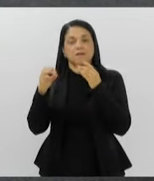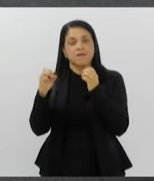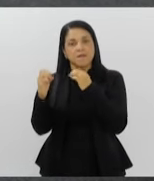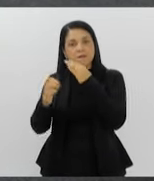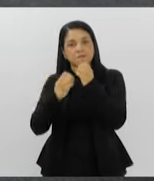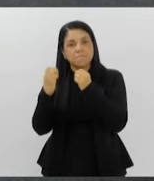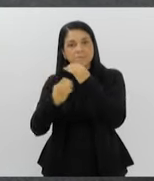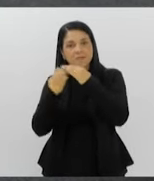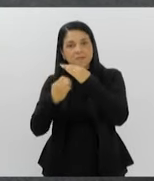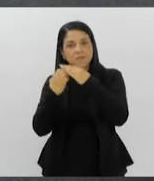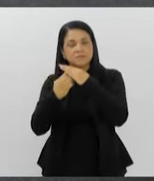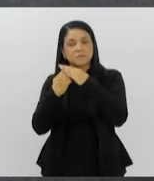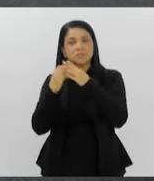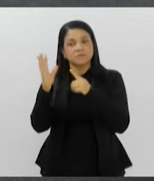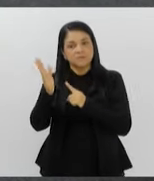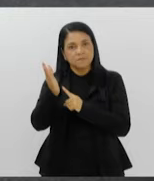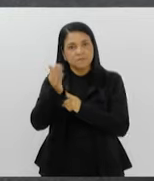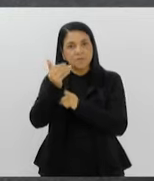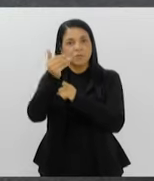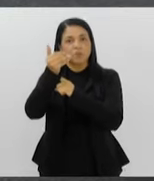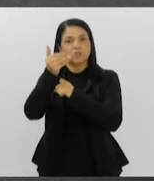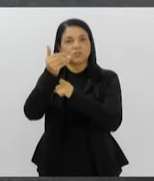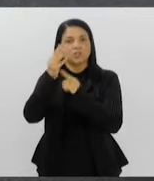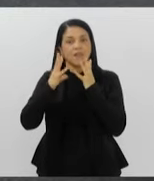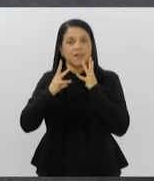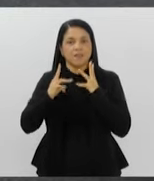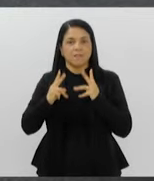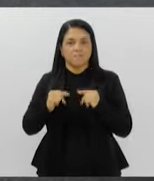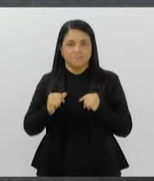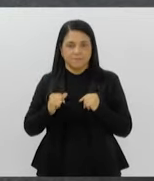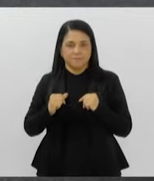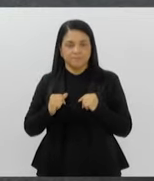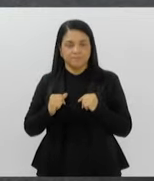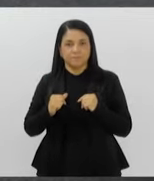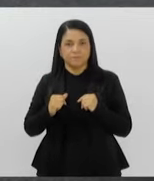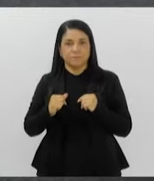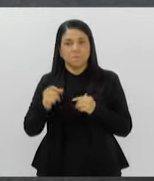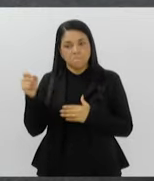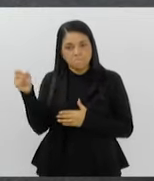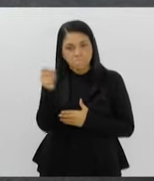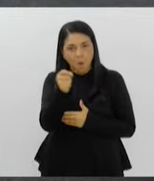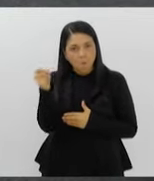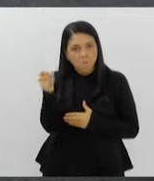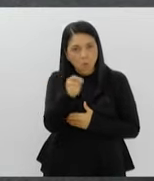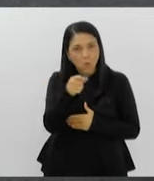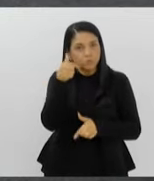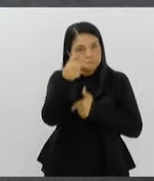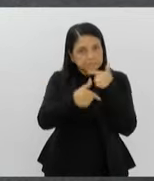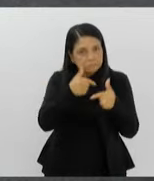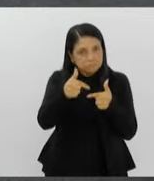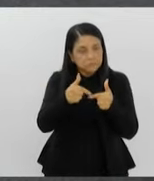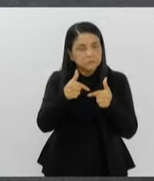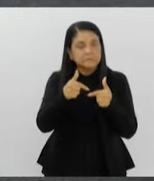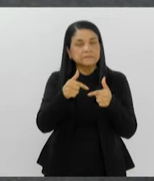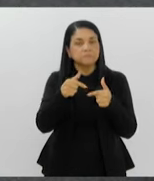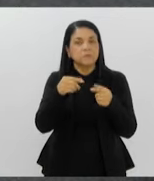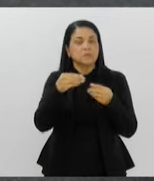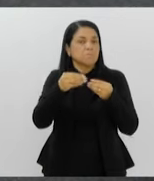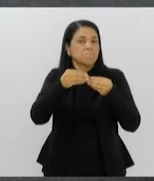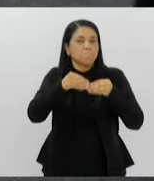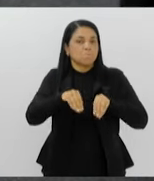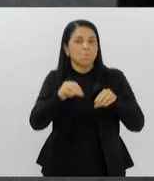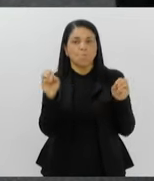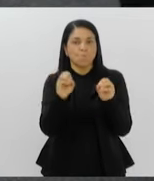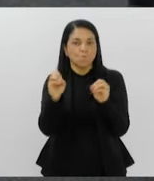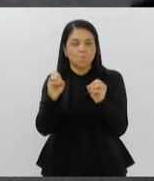adotem tecnologias mais limpas, produzam lá mesmo os empregos, sem afetar o meio ambiente e a saúde do